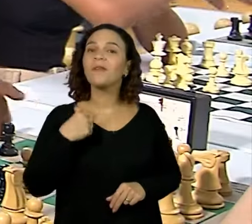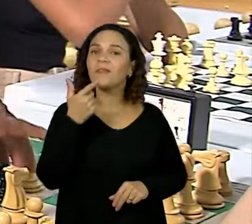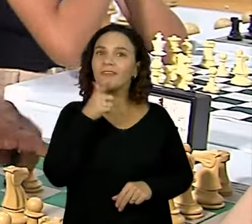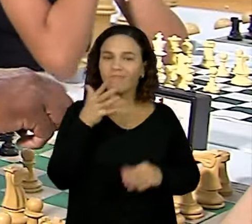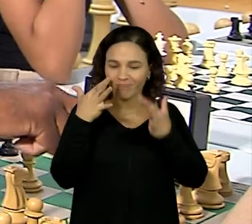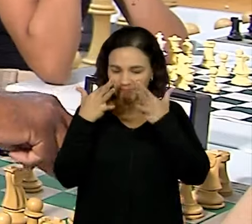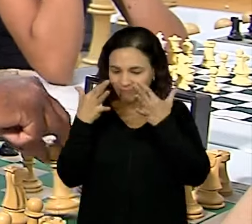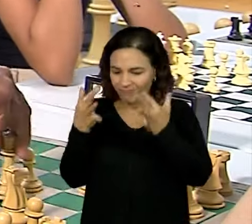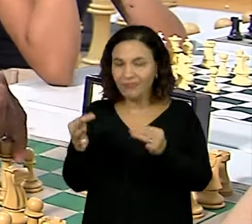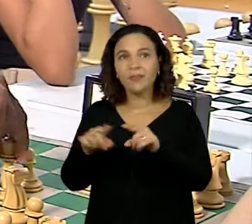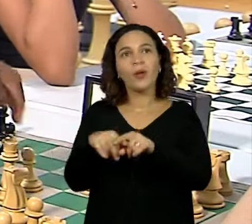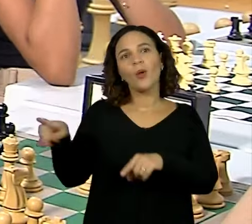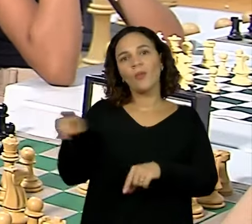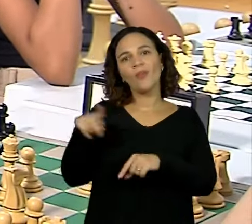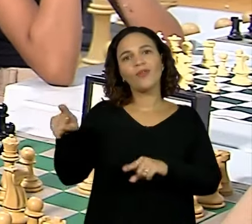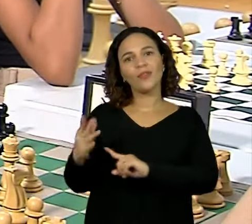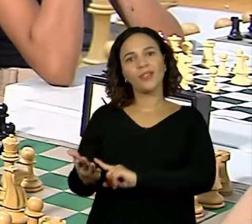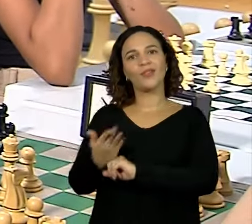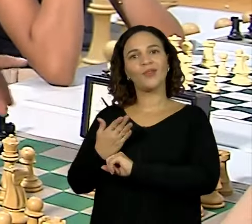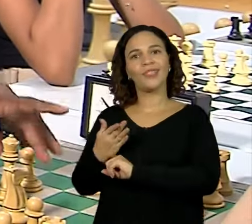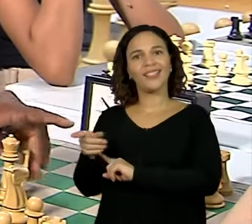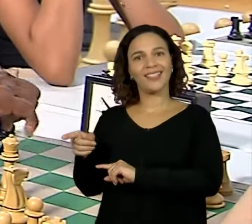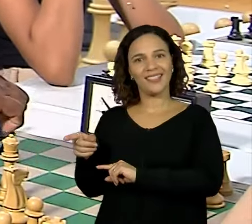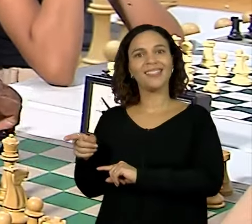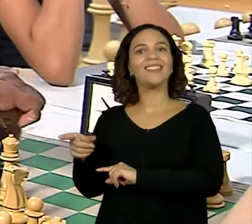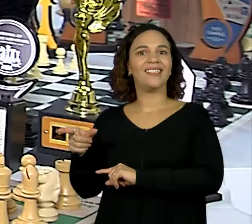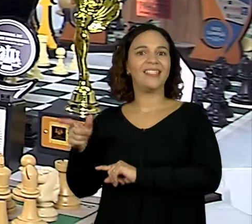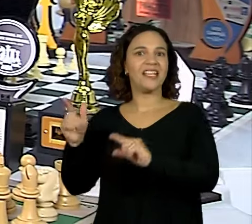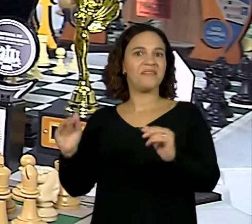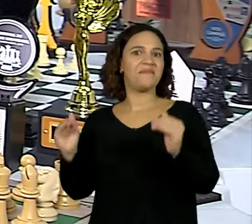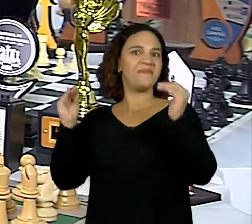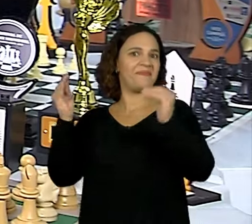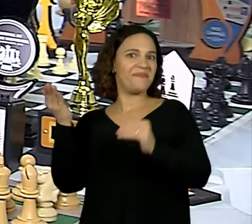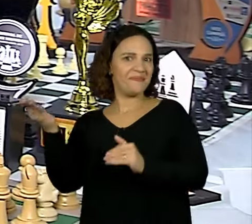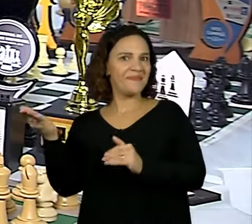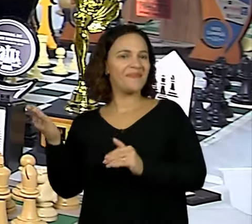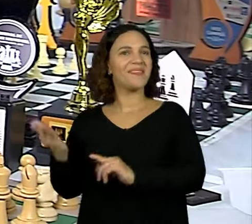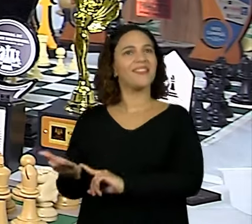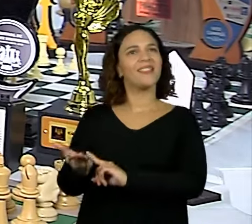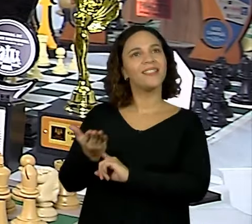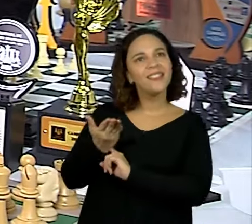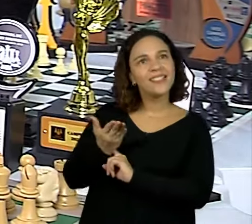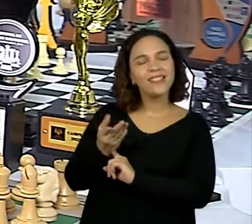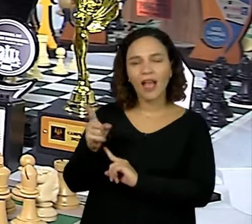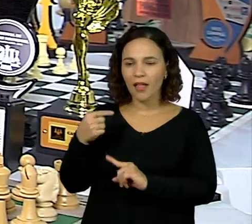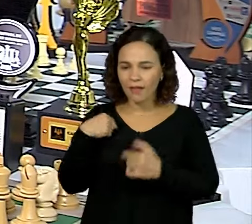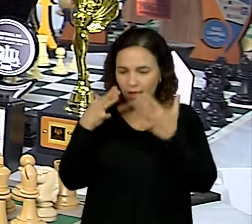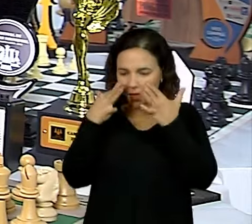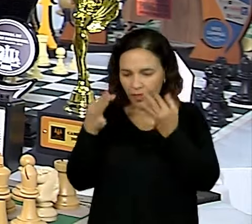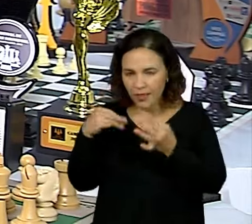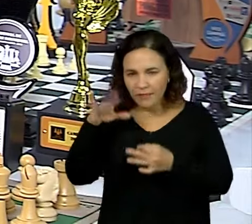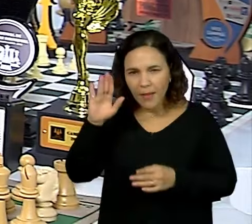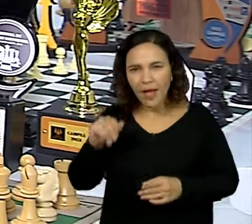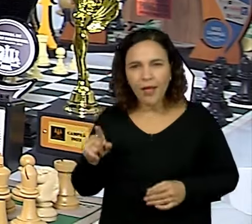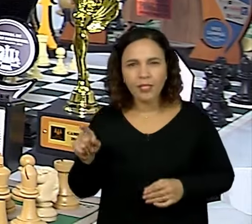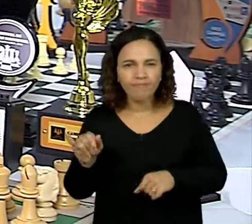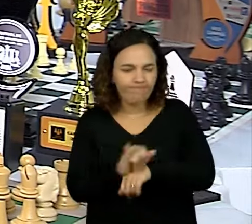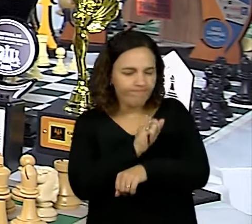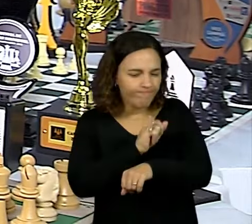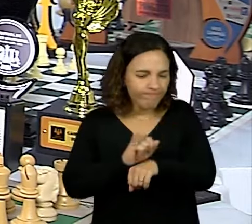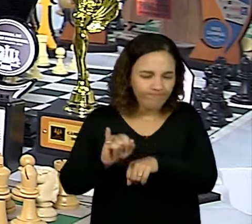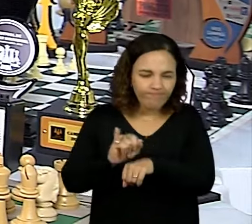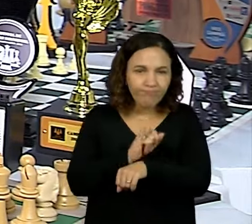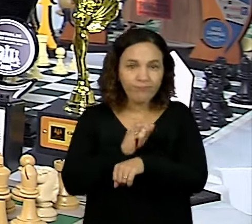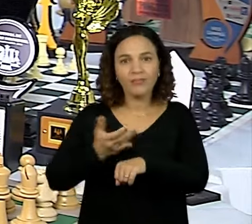e também tenho um professor para auxiliar, tenho um mestre. E aí dá para você se concentrar mais, tem